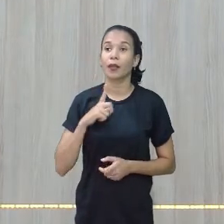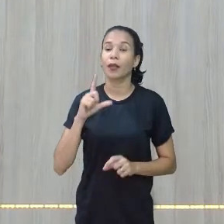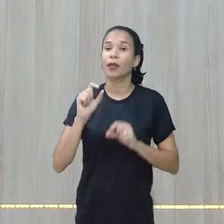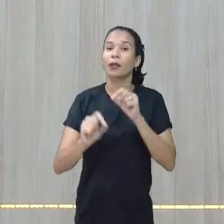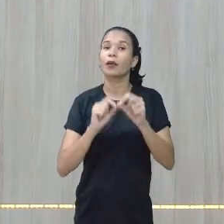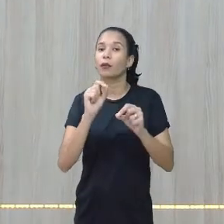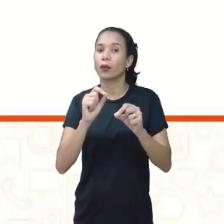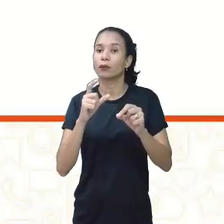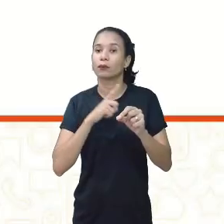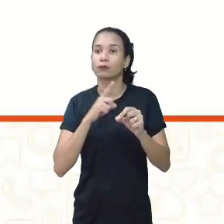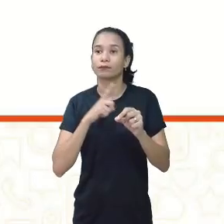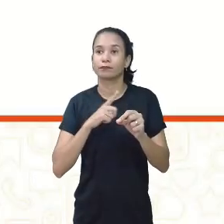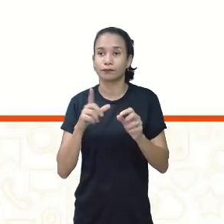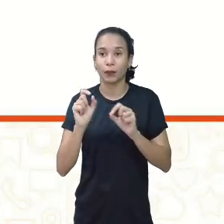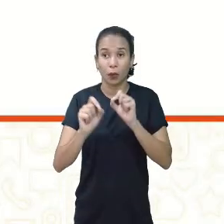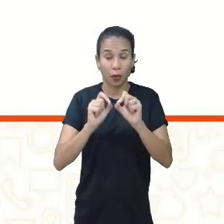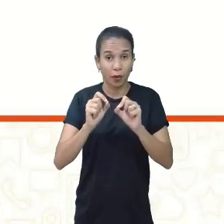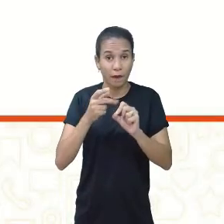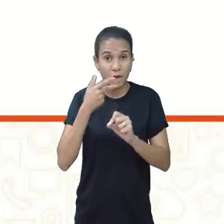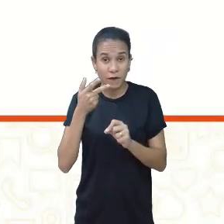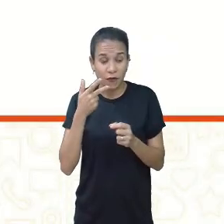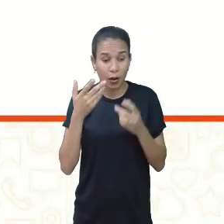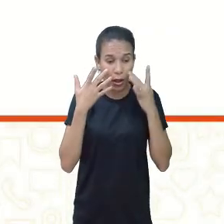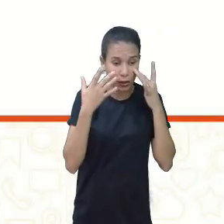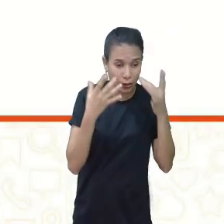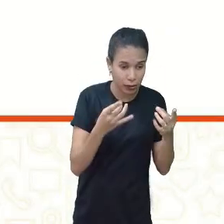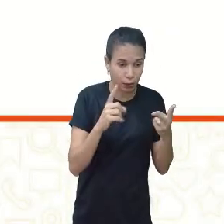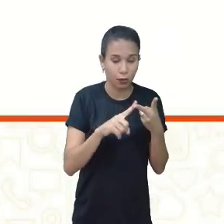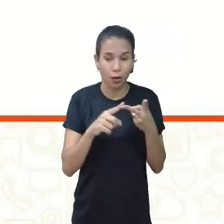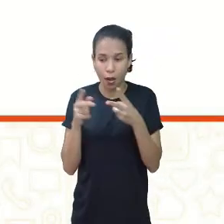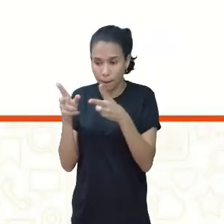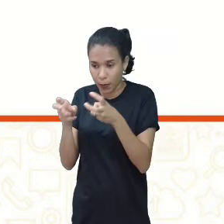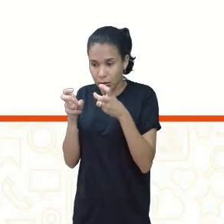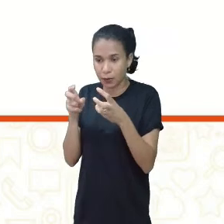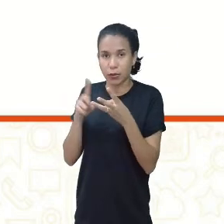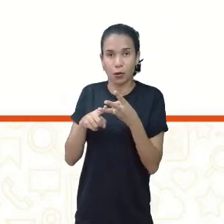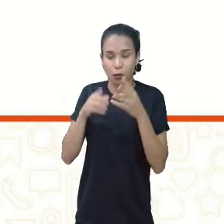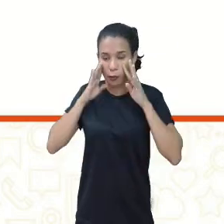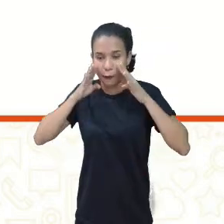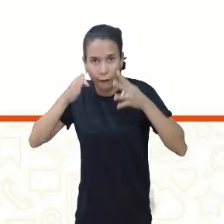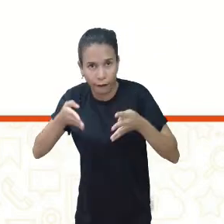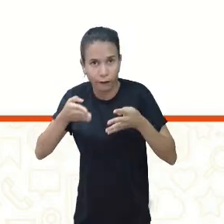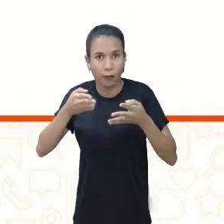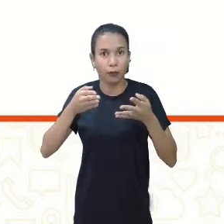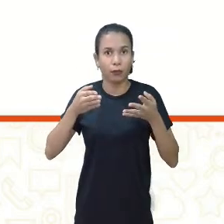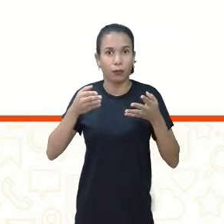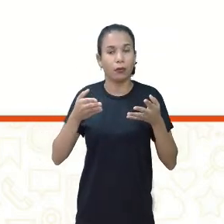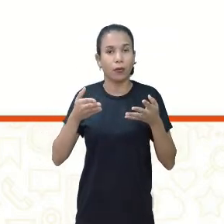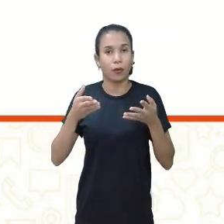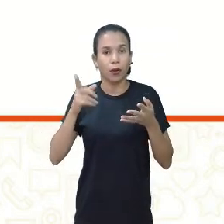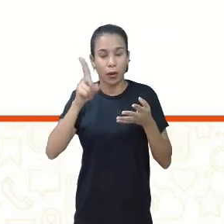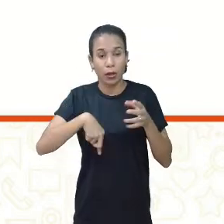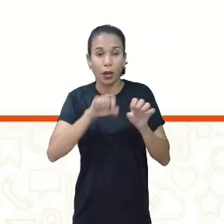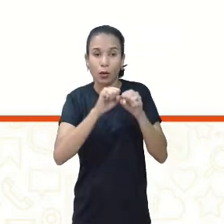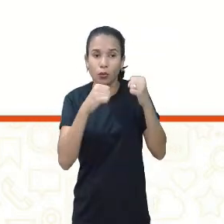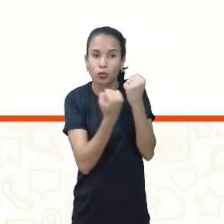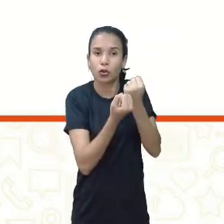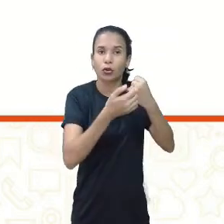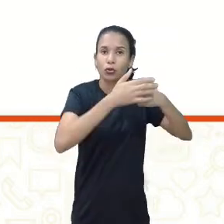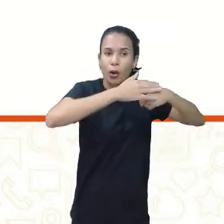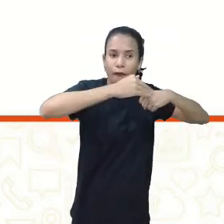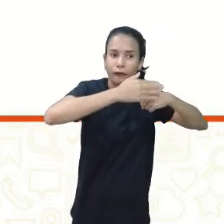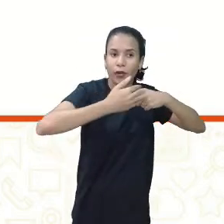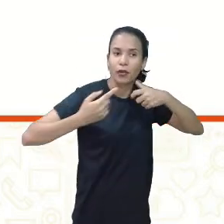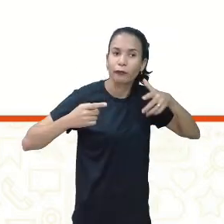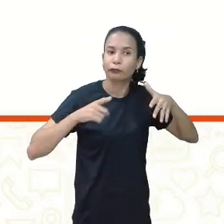A discriminação, né? Falamos de atenção, percepção, concentração, né? As questões socioafetivas, mas